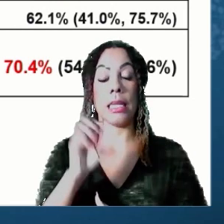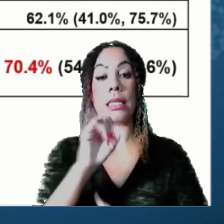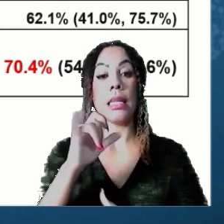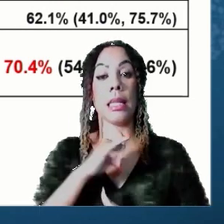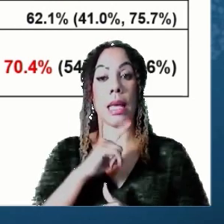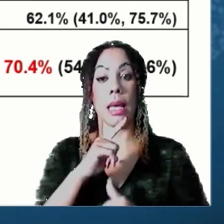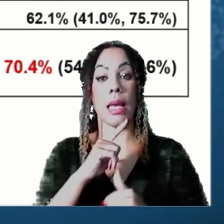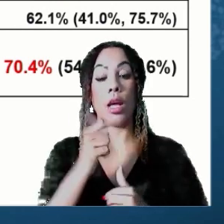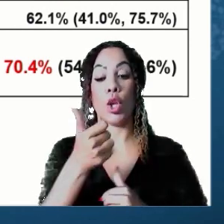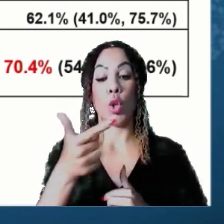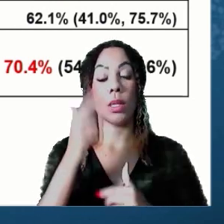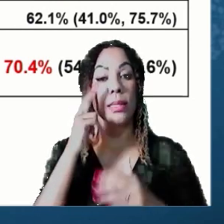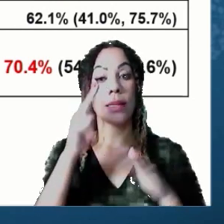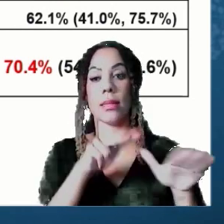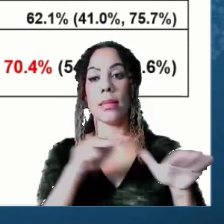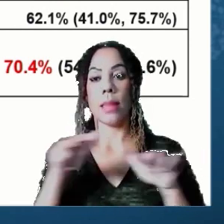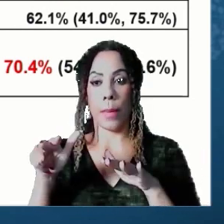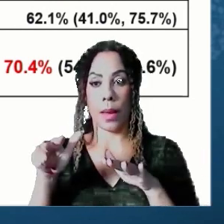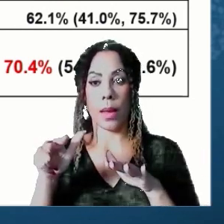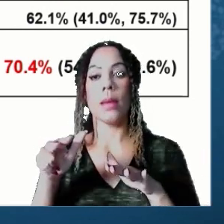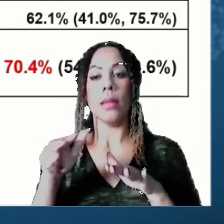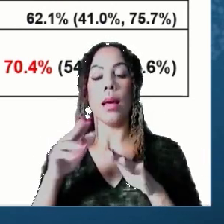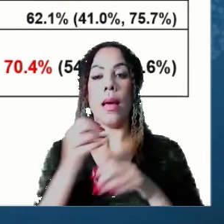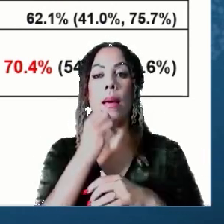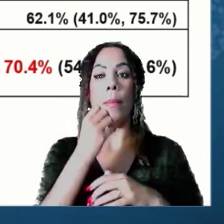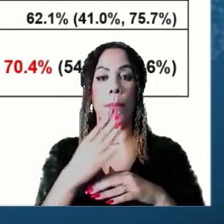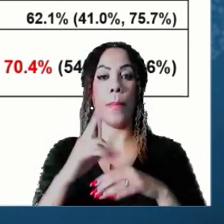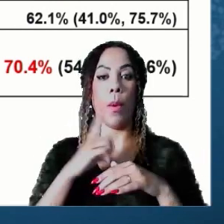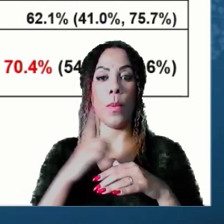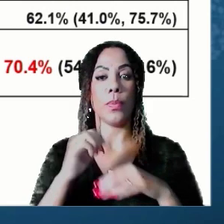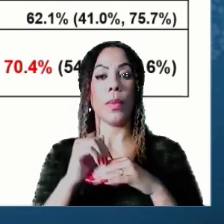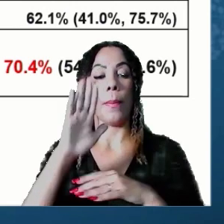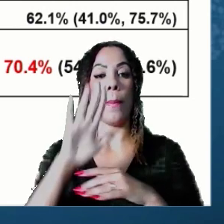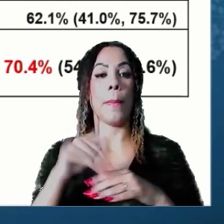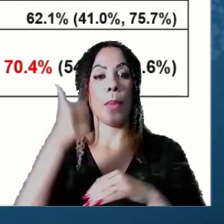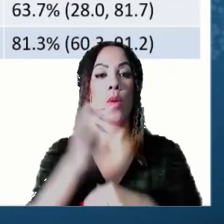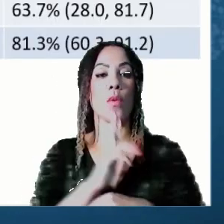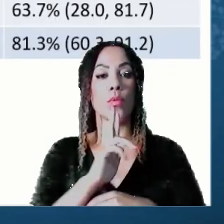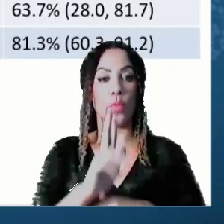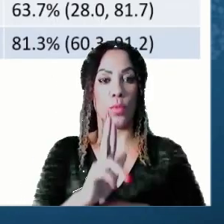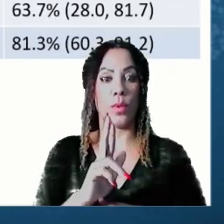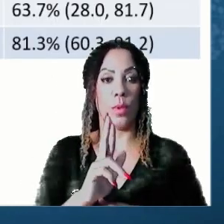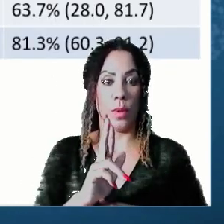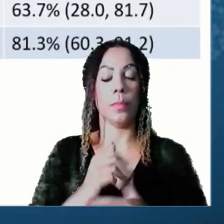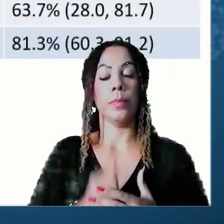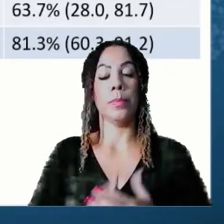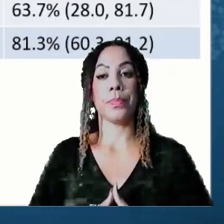intervalo de 12 semanas ao invés de um intervalo menor, eles apresentavam uma eficácia